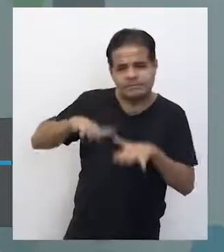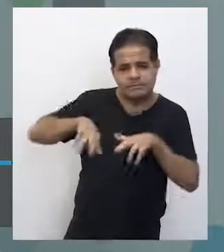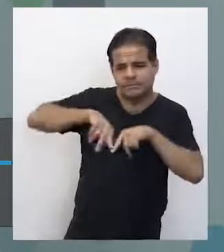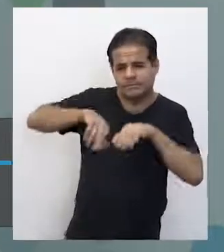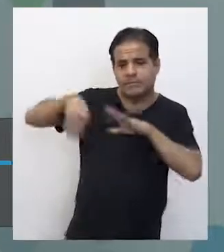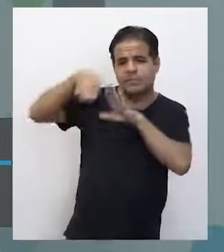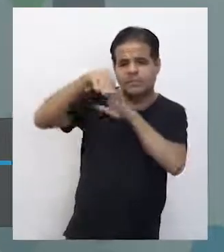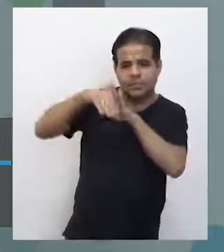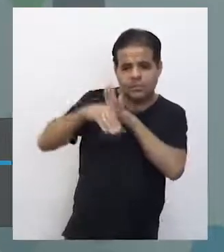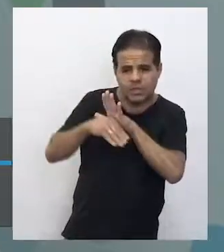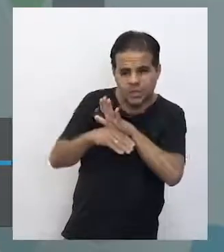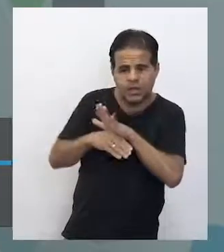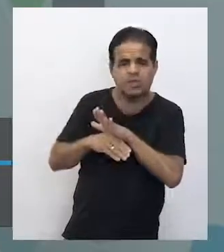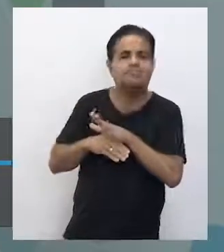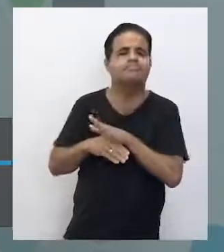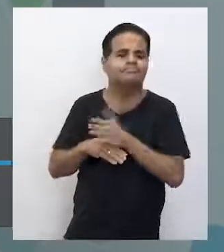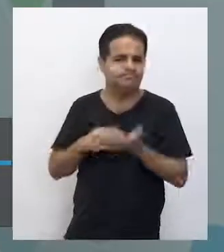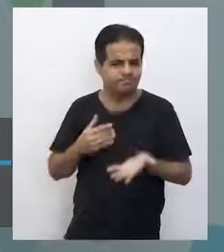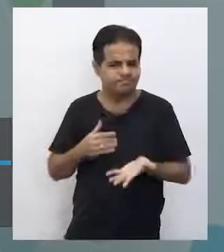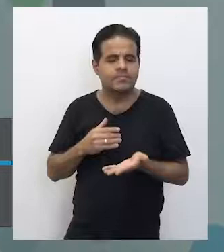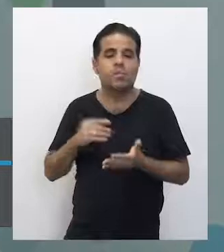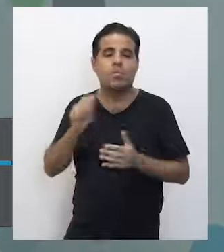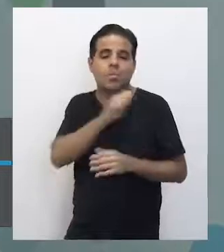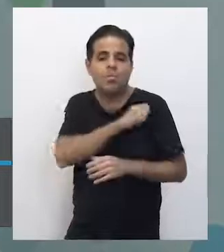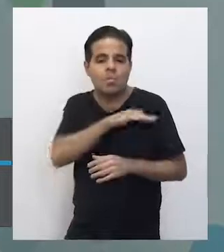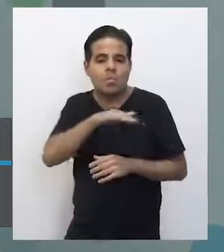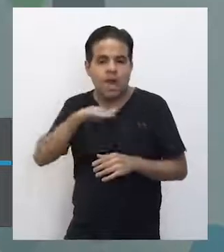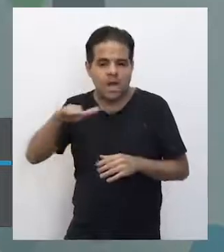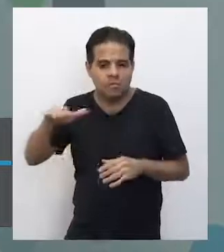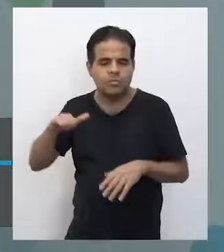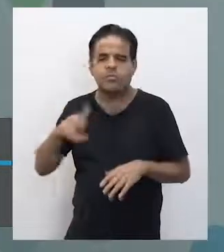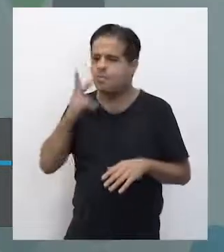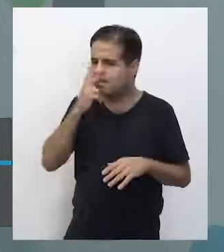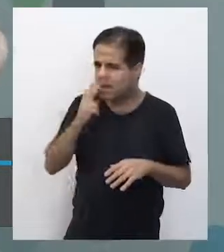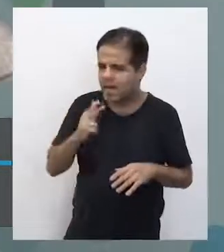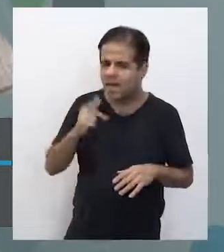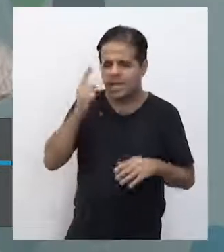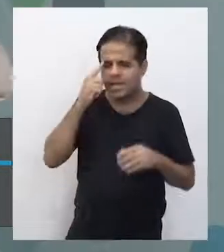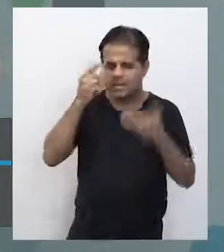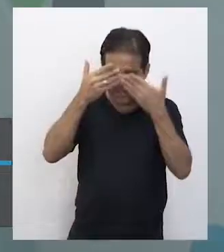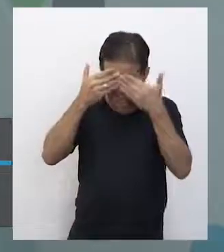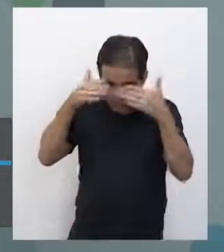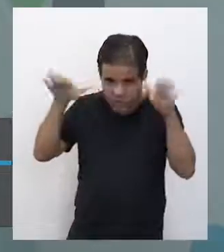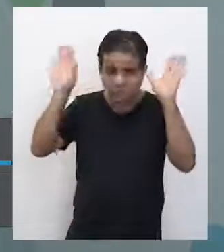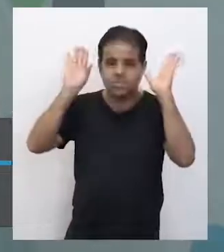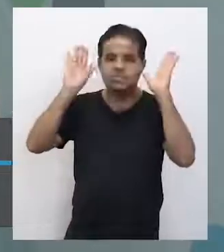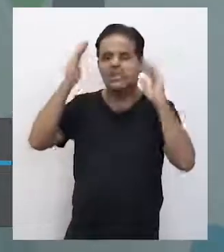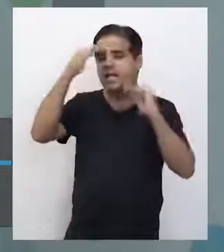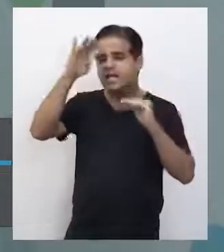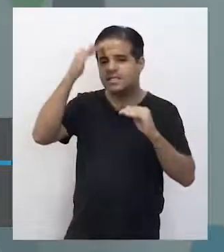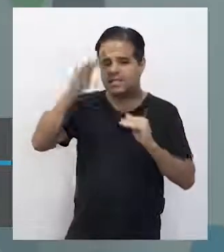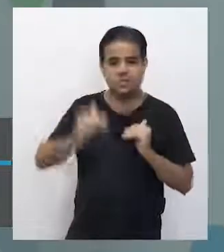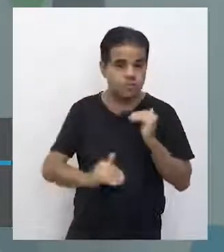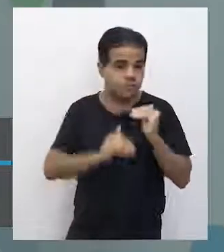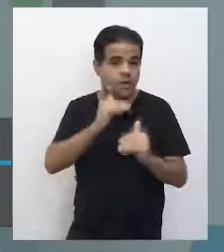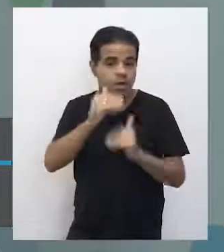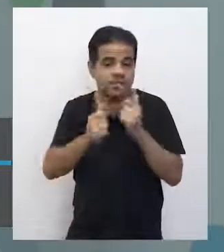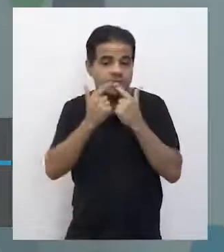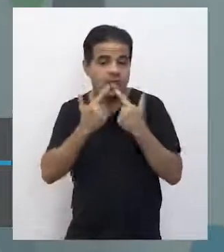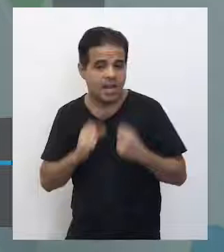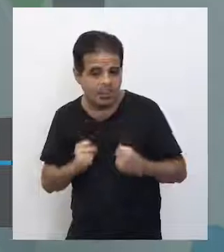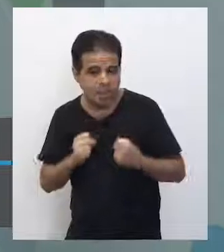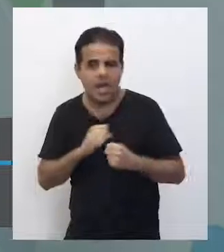e a norma culta, quando o aluno, ele parece que tira o véu, quando ele entende os processos da